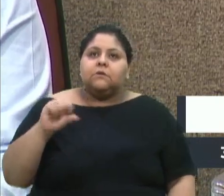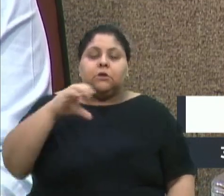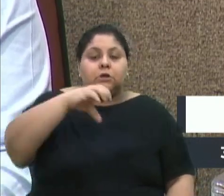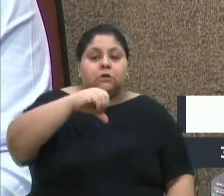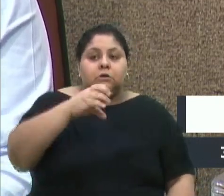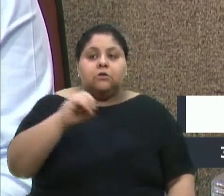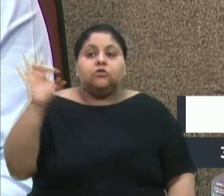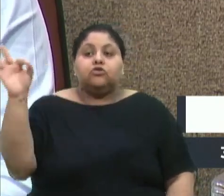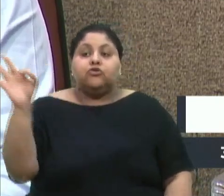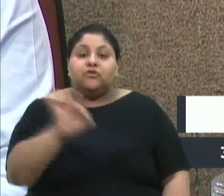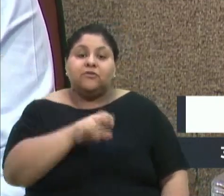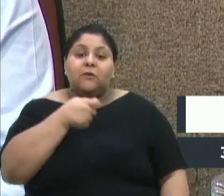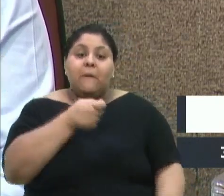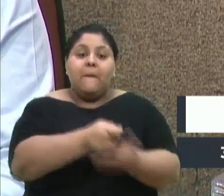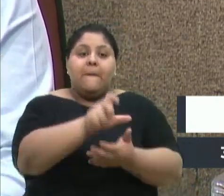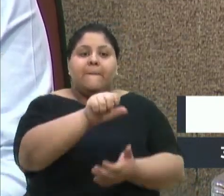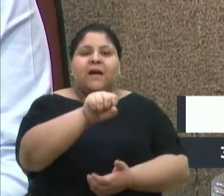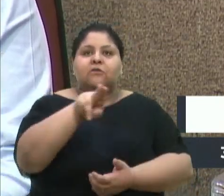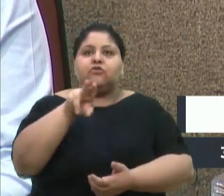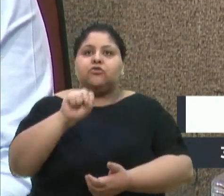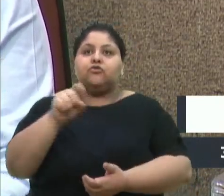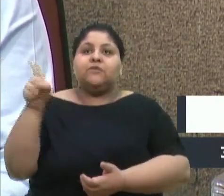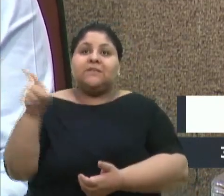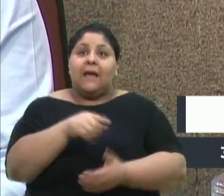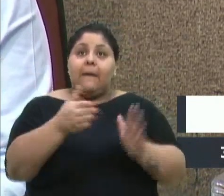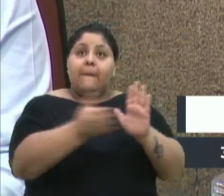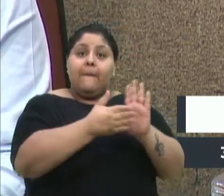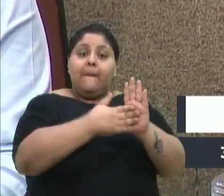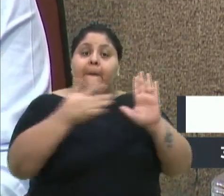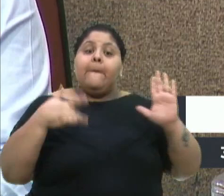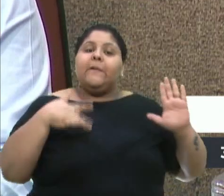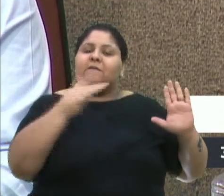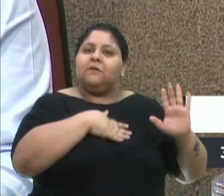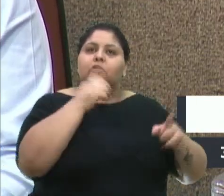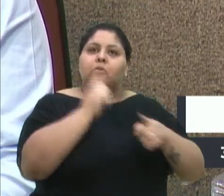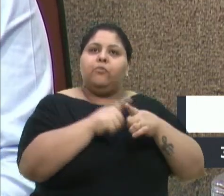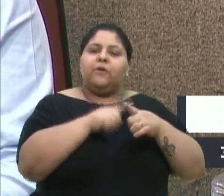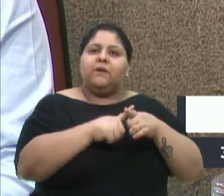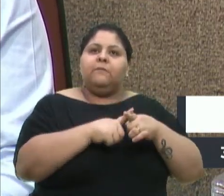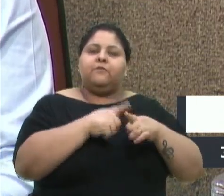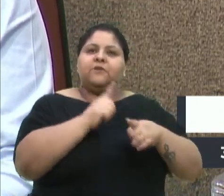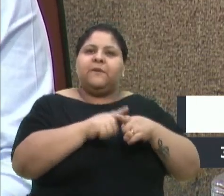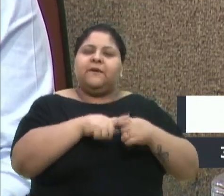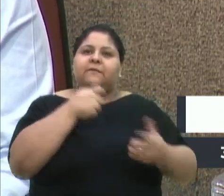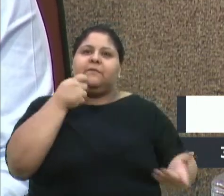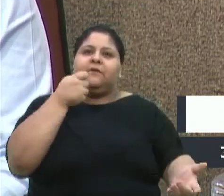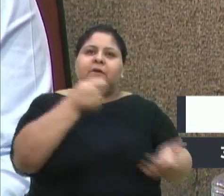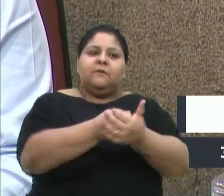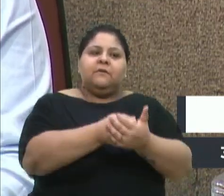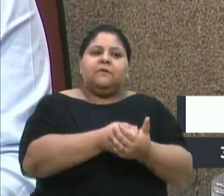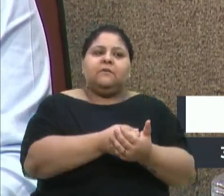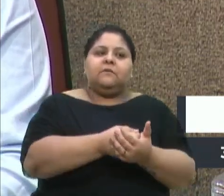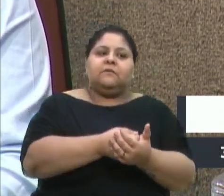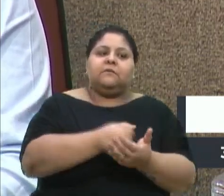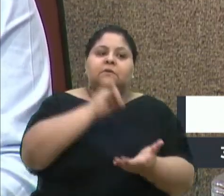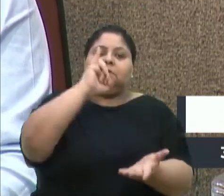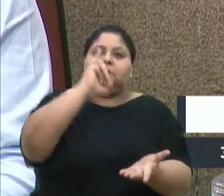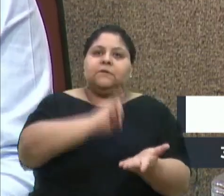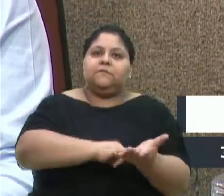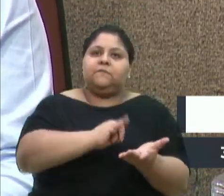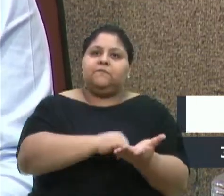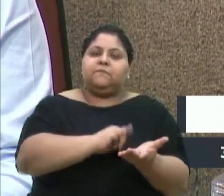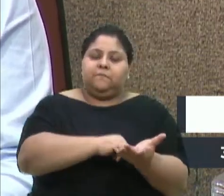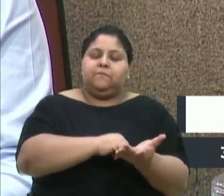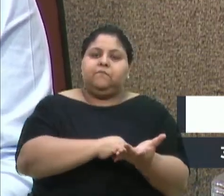90% de quem banca o SUS é quem tem plano de saúde, porque paga imposto. E é dos impostos que se sustenta o